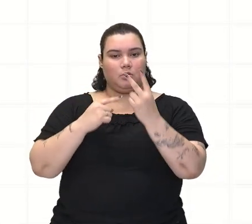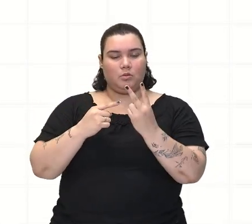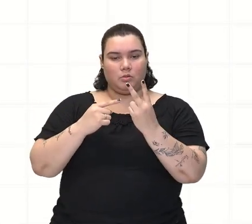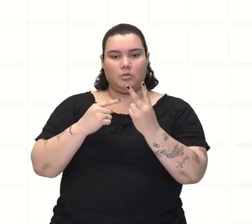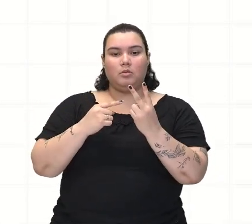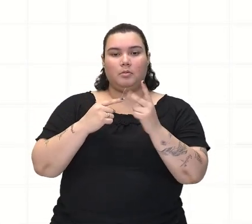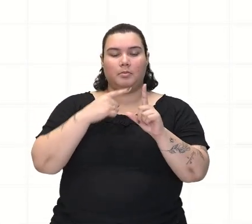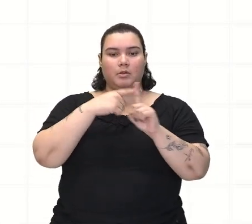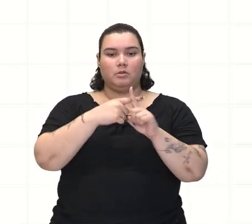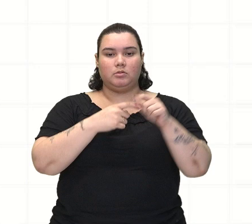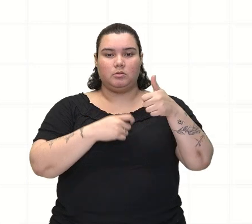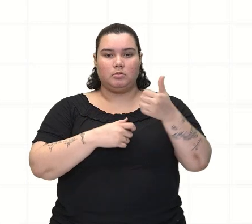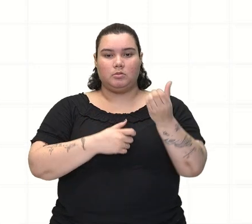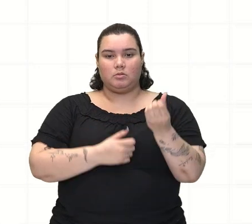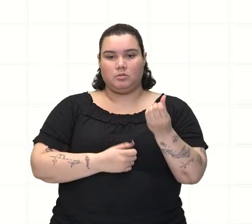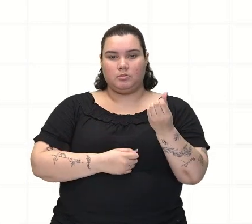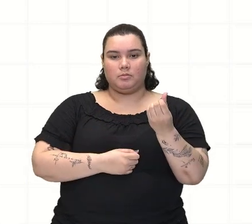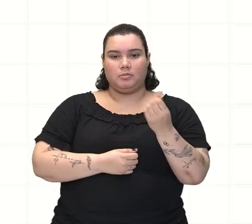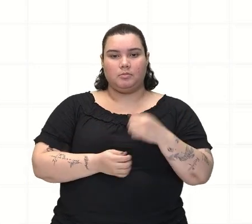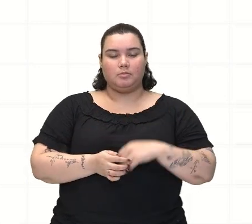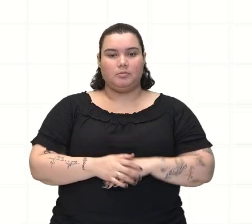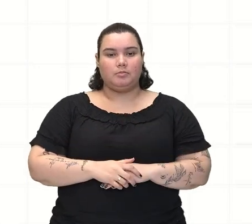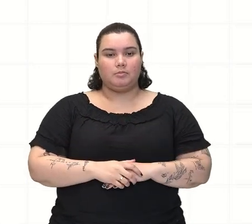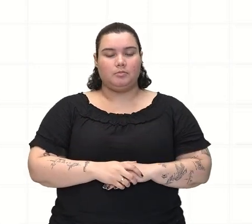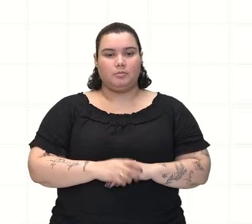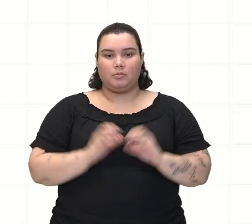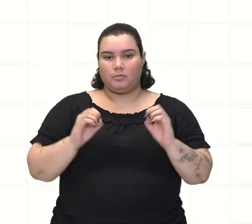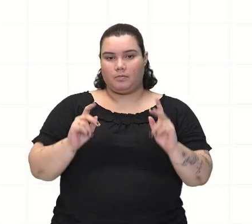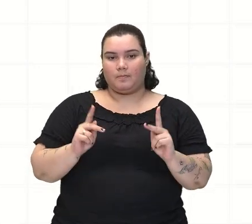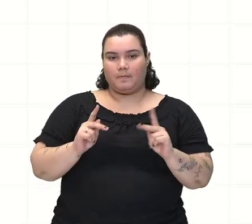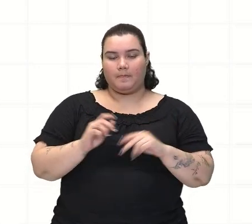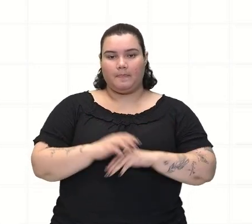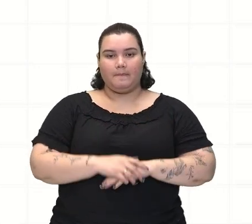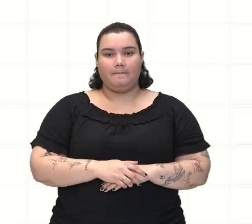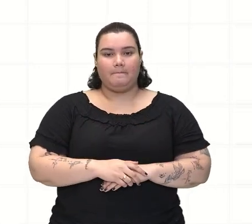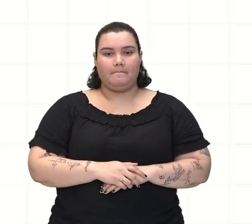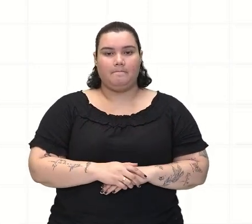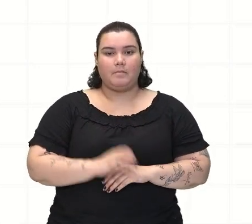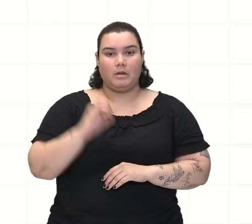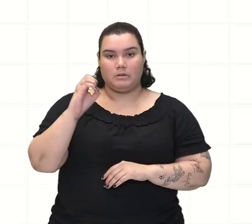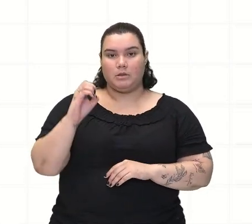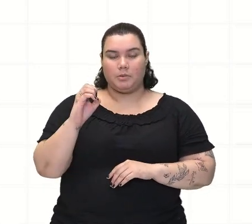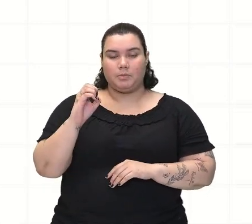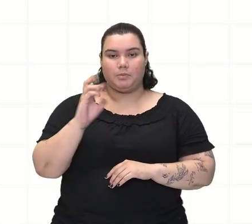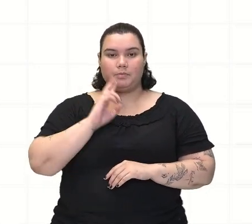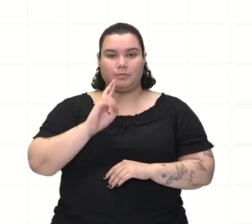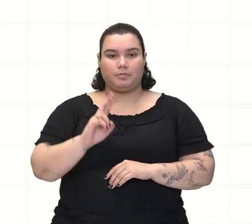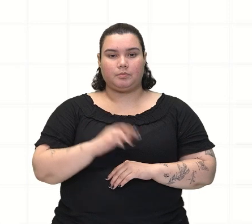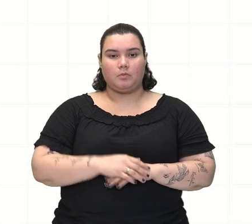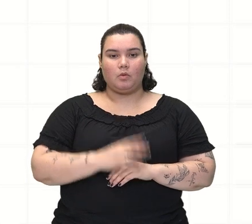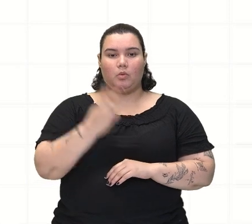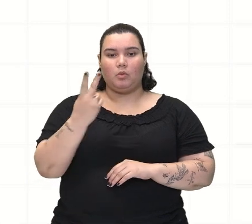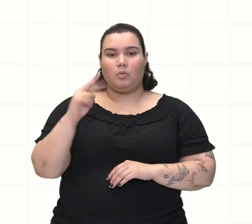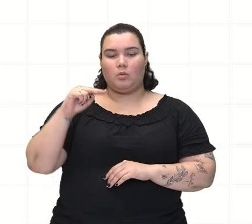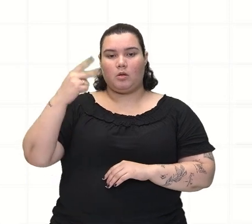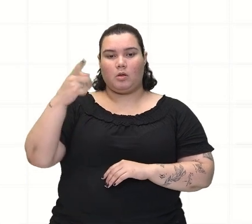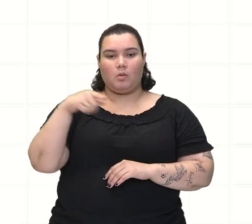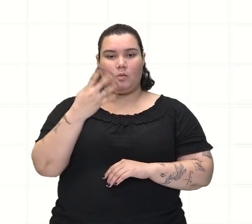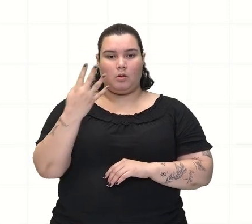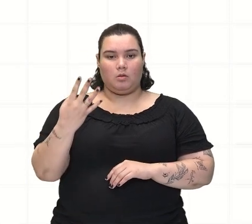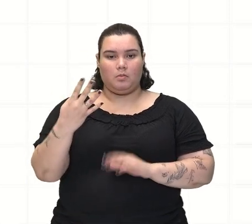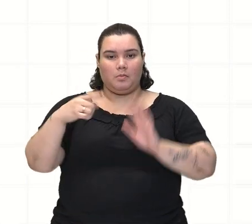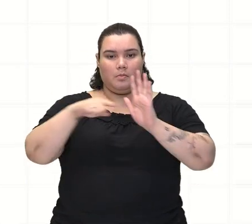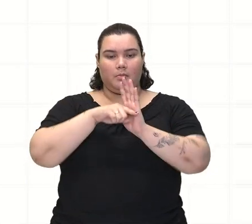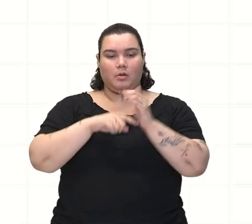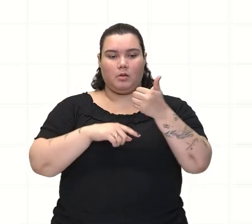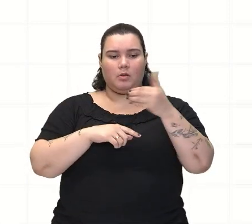2, mais 16. Correto? Isso aqui deve ser igual a zero. 2 ao quadrado, 4,